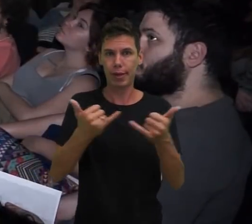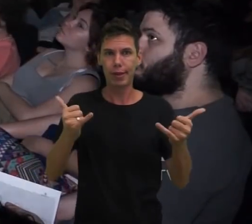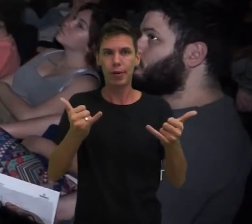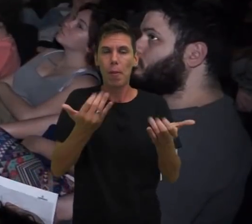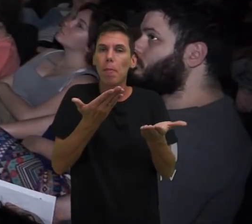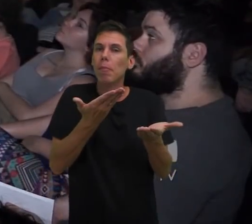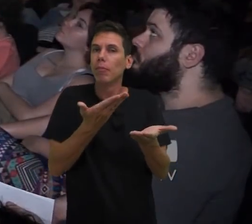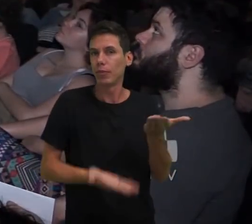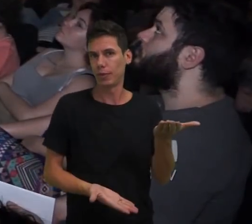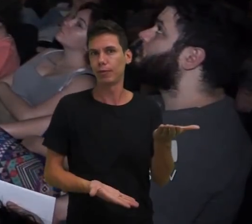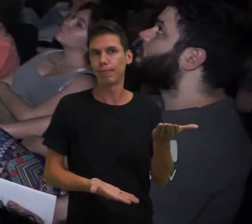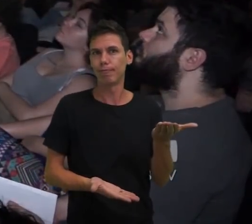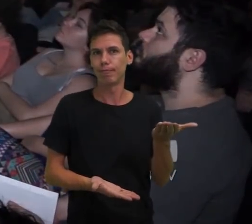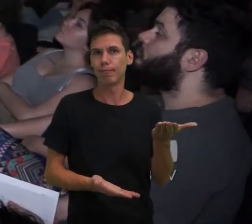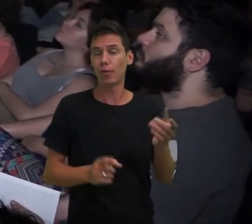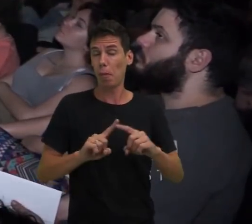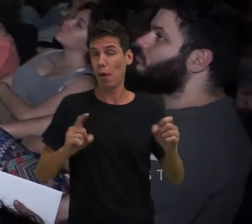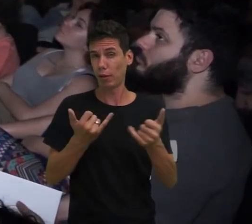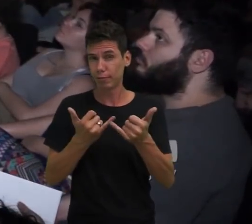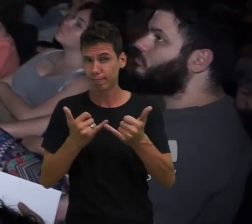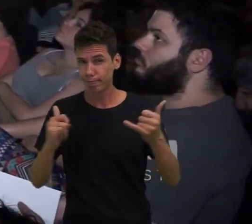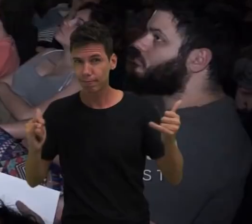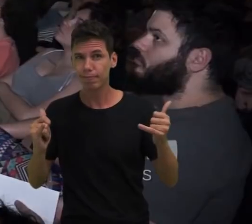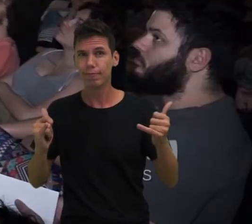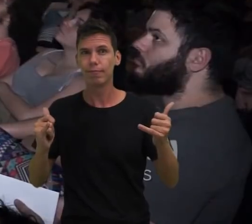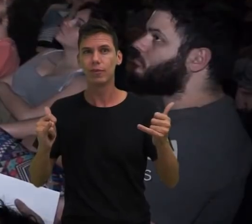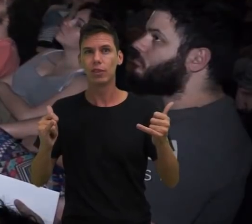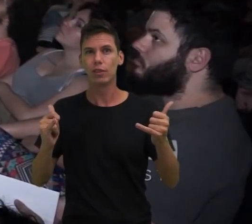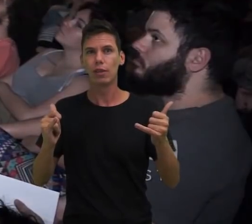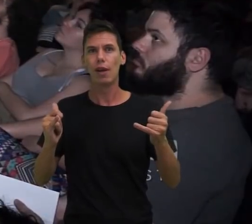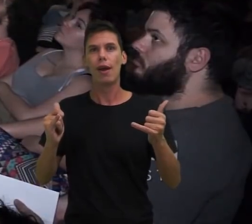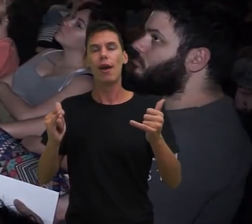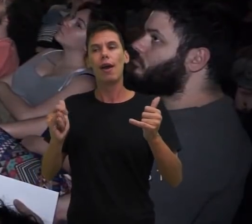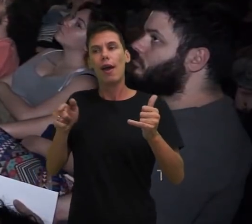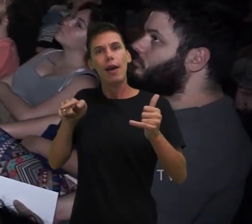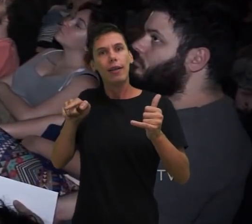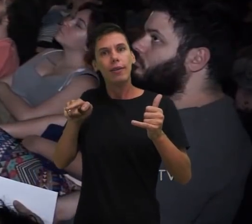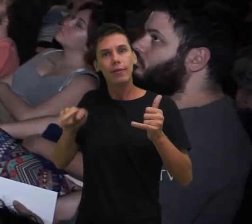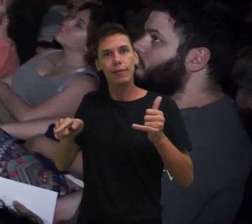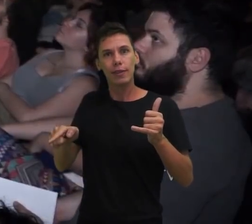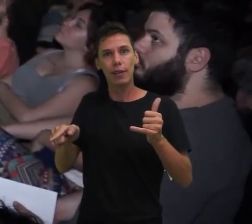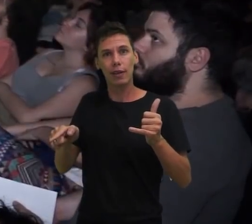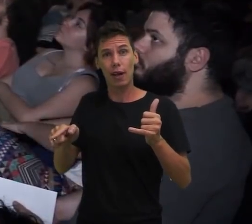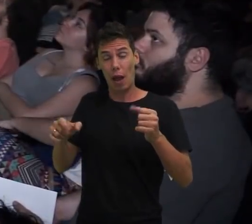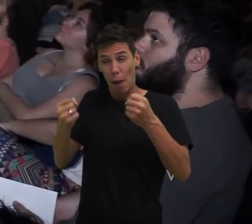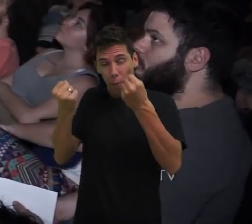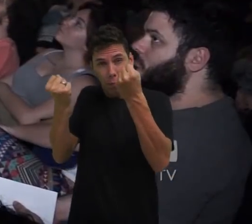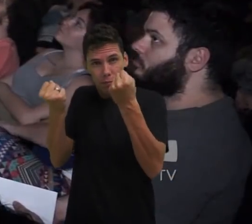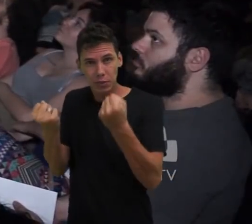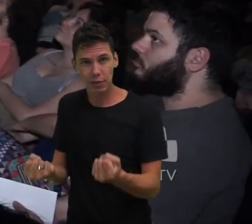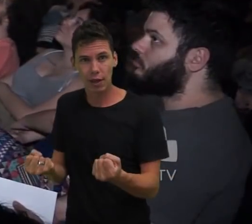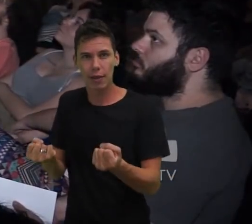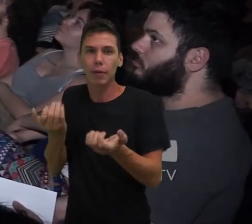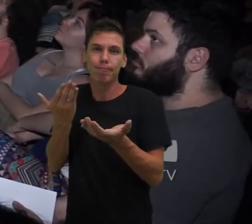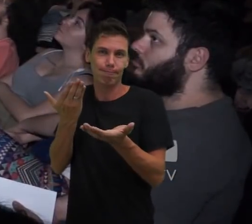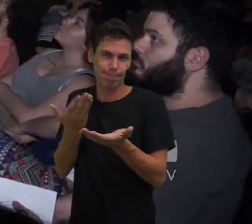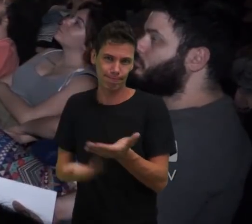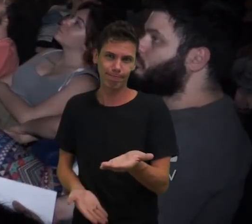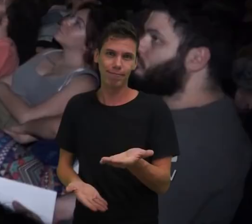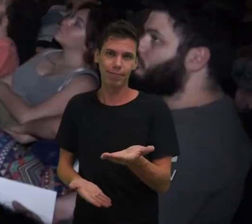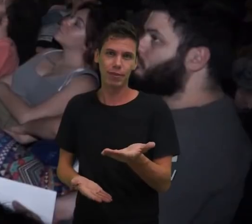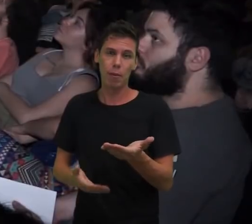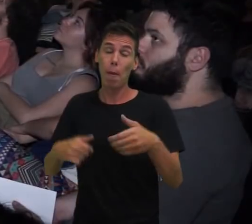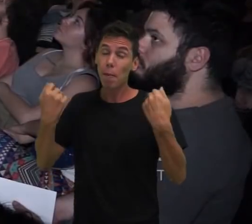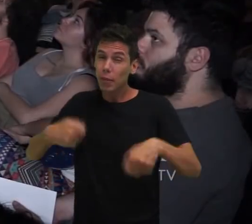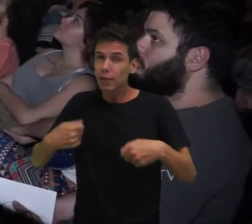potencial gravitacional. Mas essa energia é conservada. Tá? Então, essa energia potencial gravitacional que ele está perdendo tem